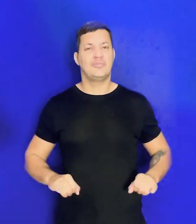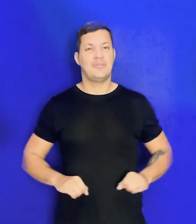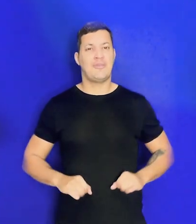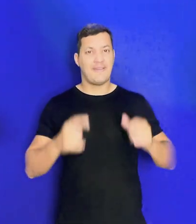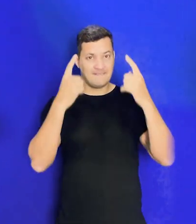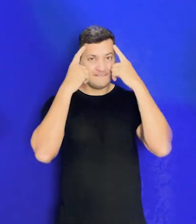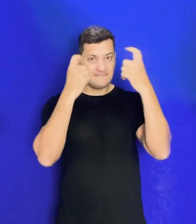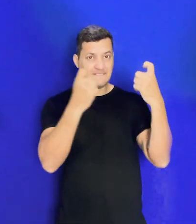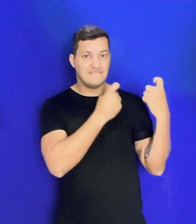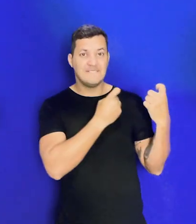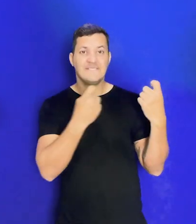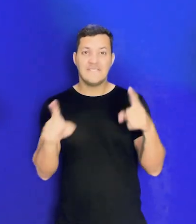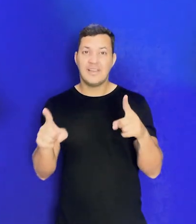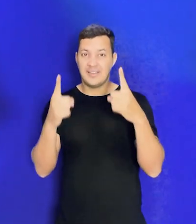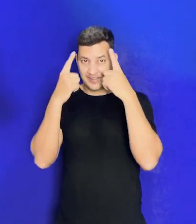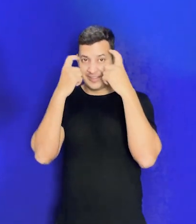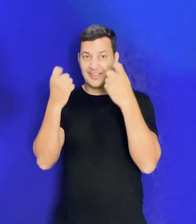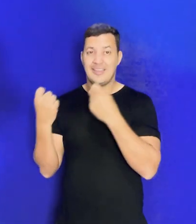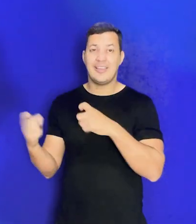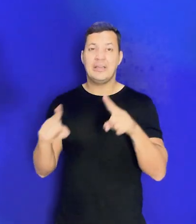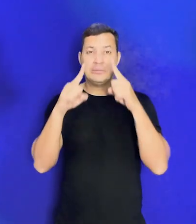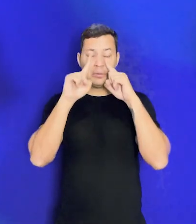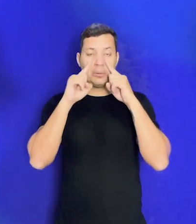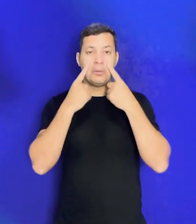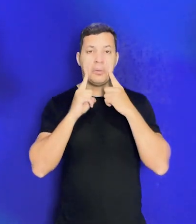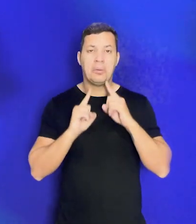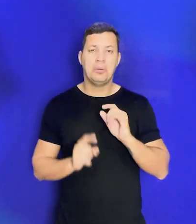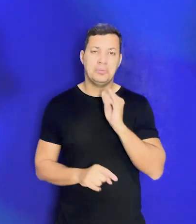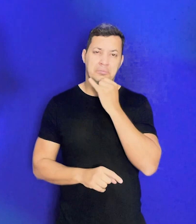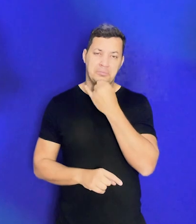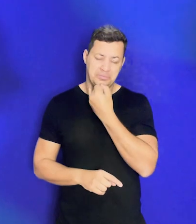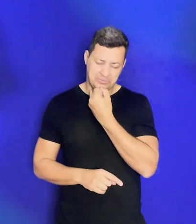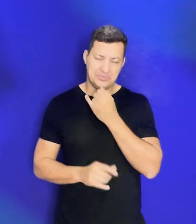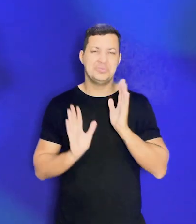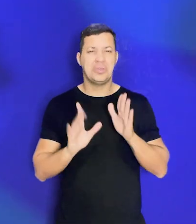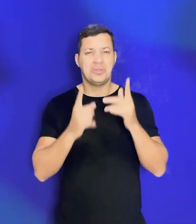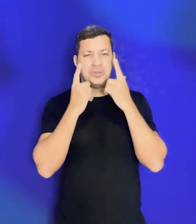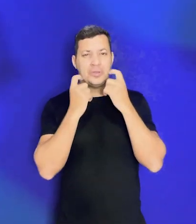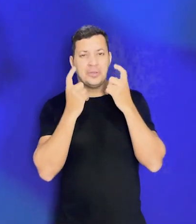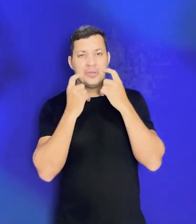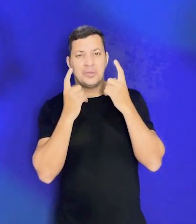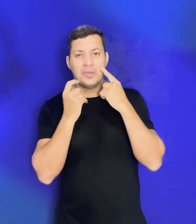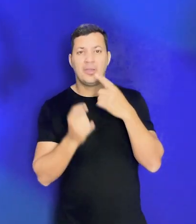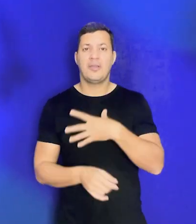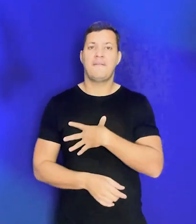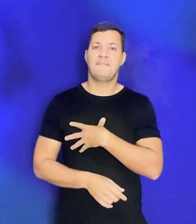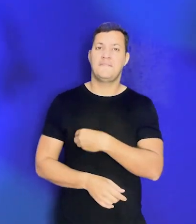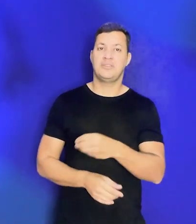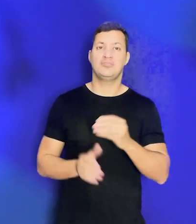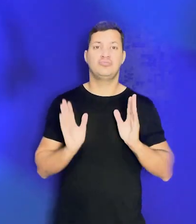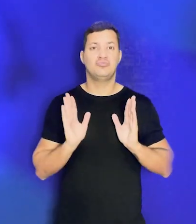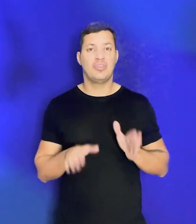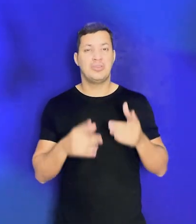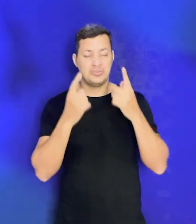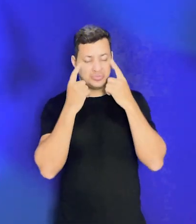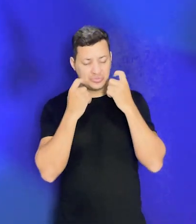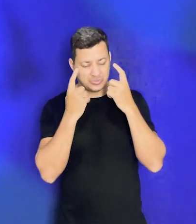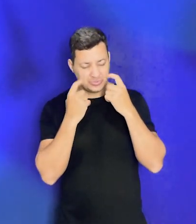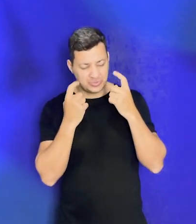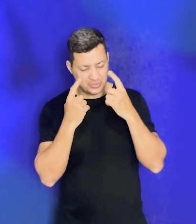vingança. Já lágrimas tristes choraram teus filhos que choram tão grande